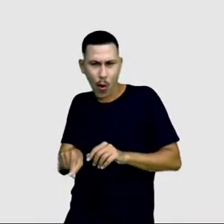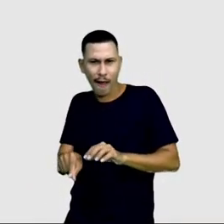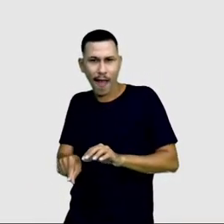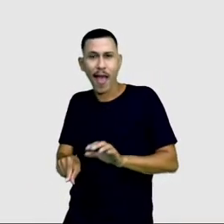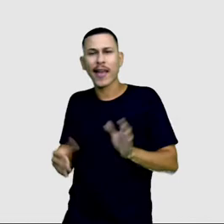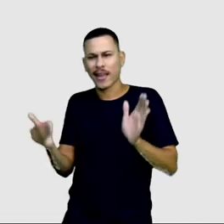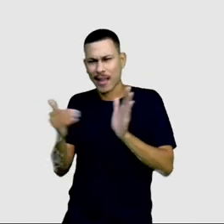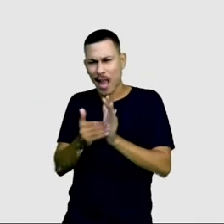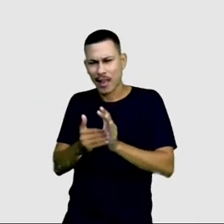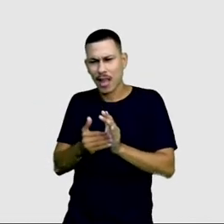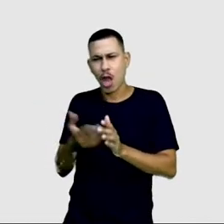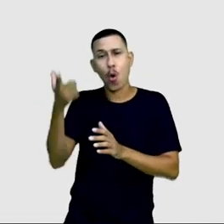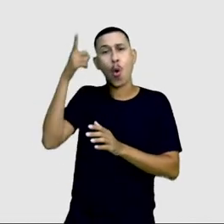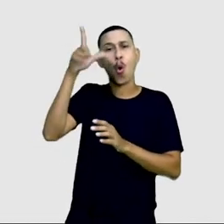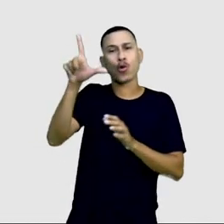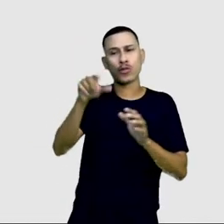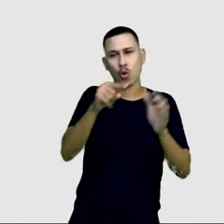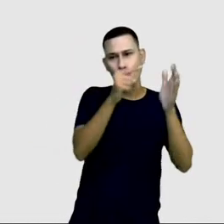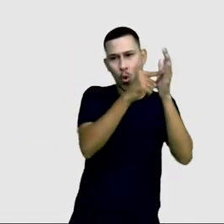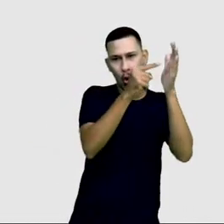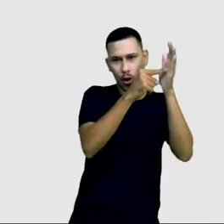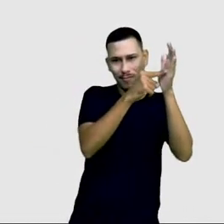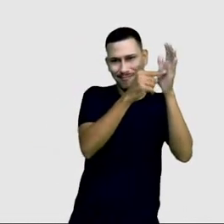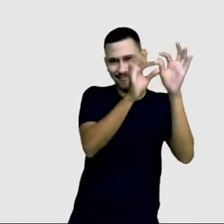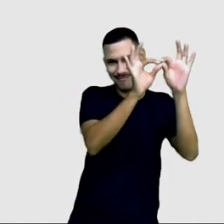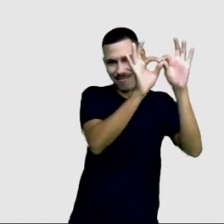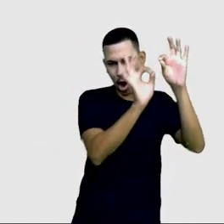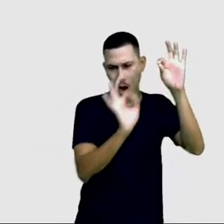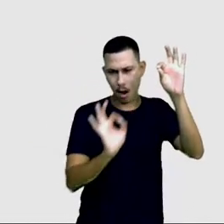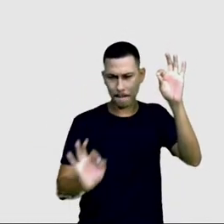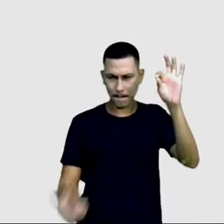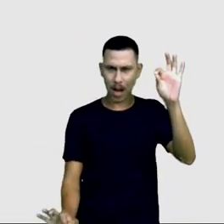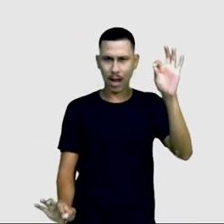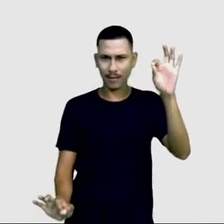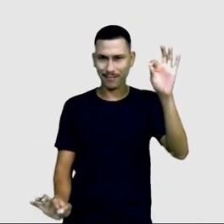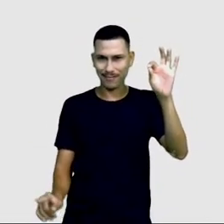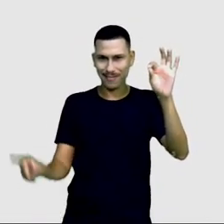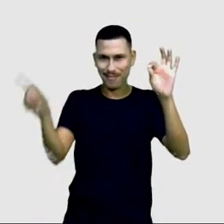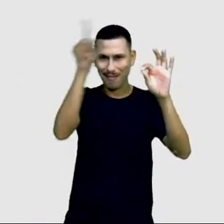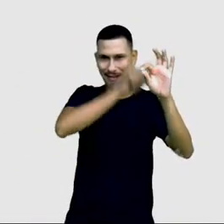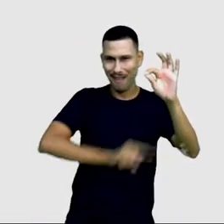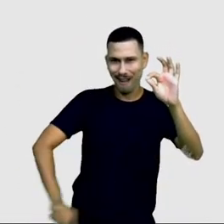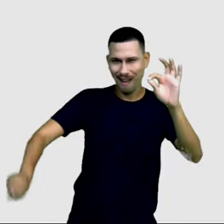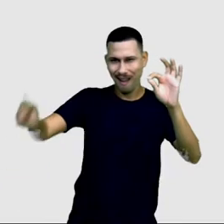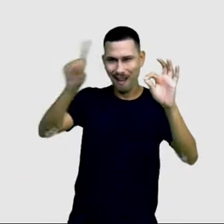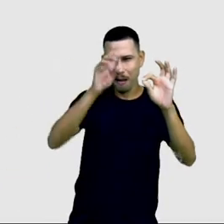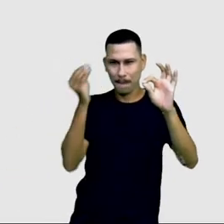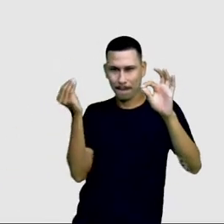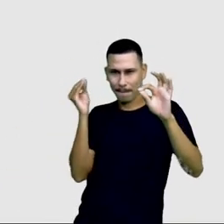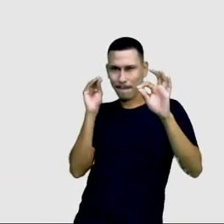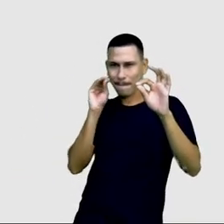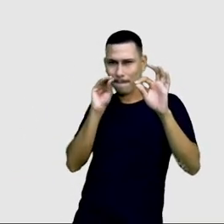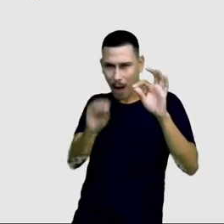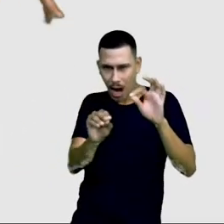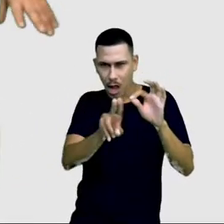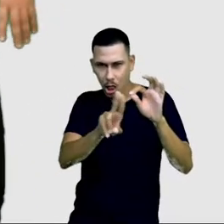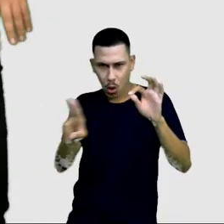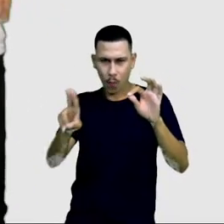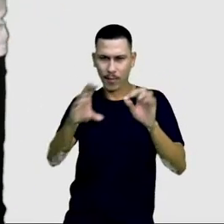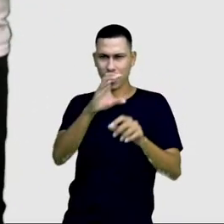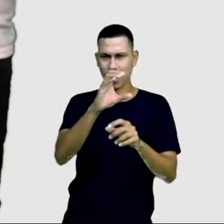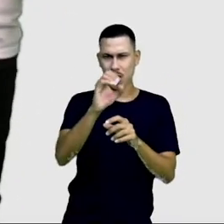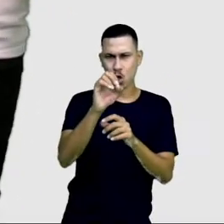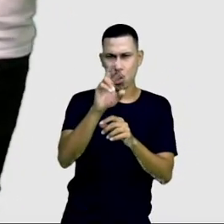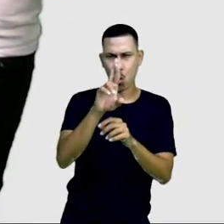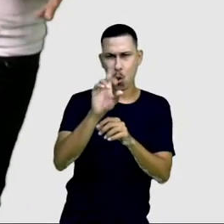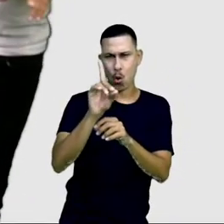o outro lá embaixo, tá certo? Essa linha que a gente formou, a gente chama ela de corda. E a